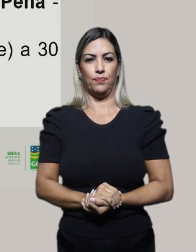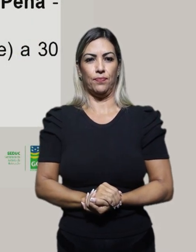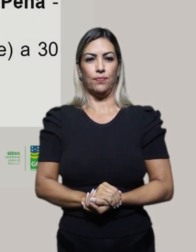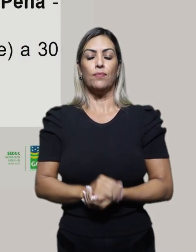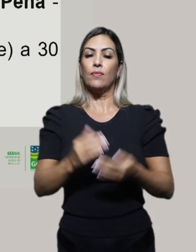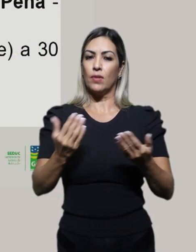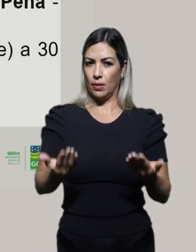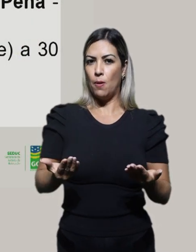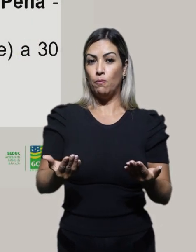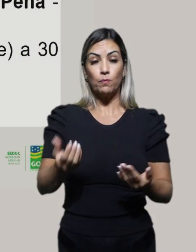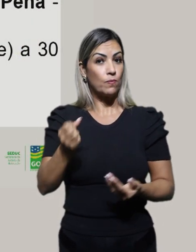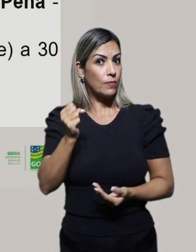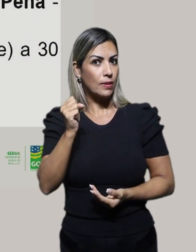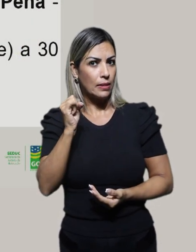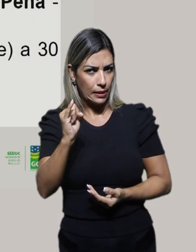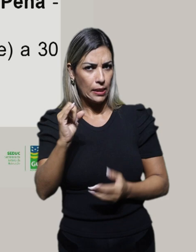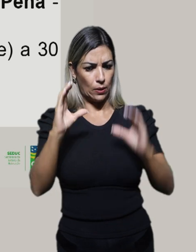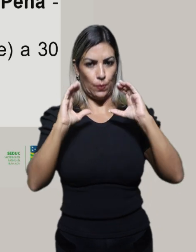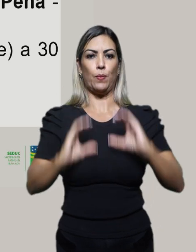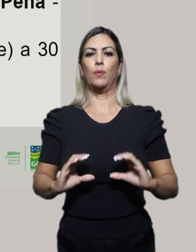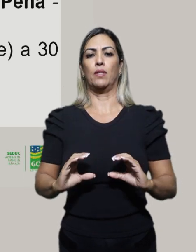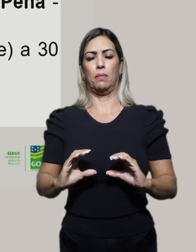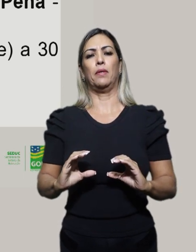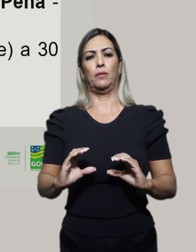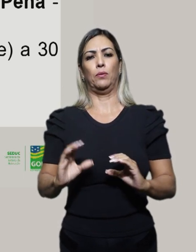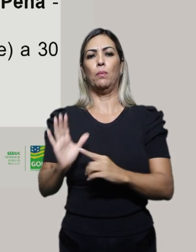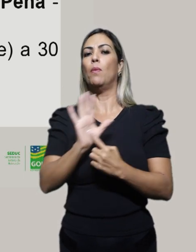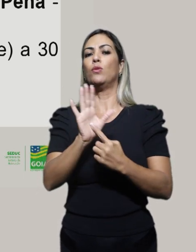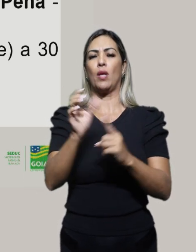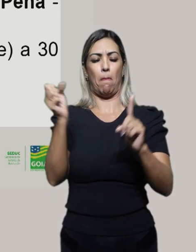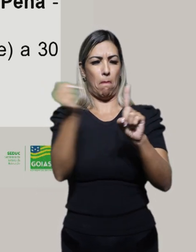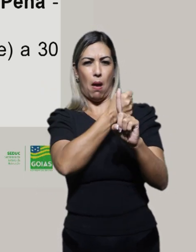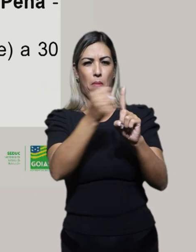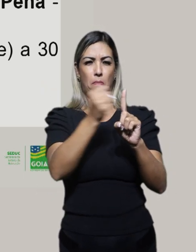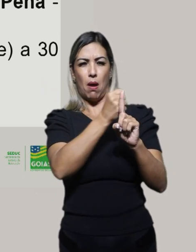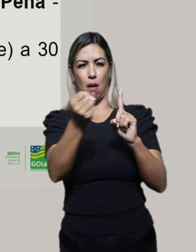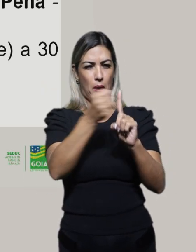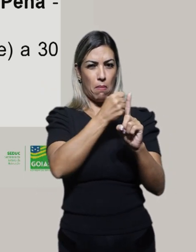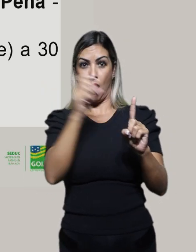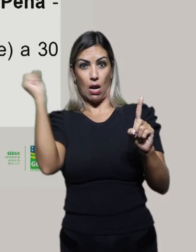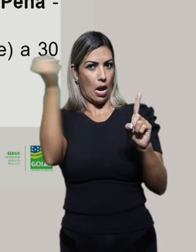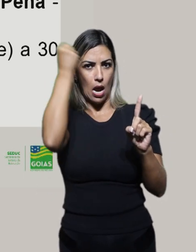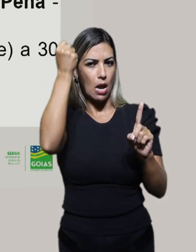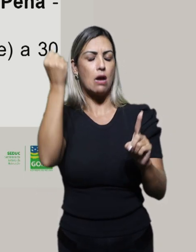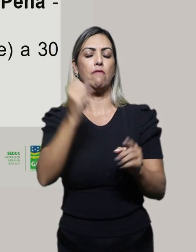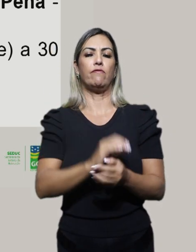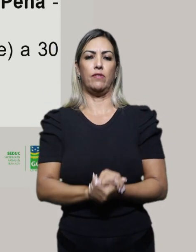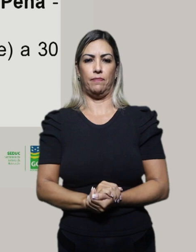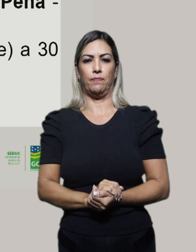Bom, se dessa conduta resulta lesão corporal de natureza grave,